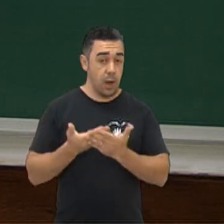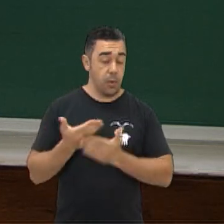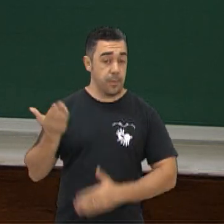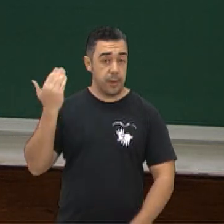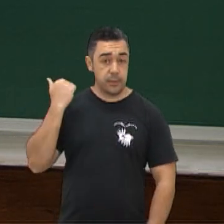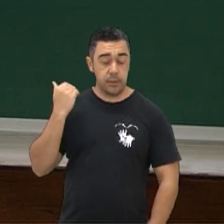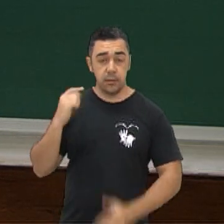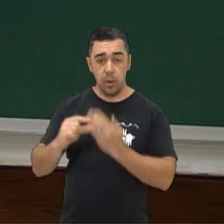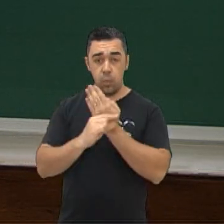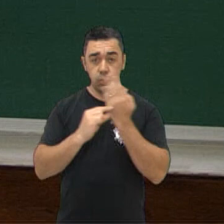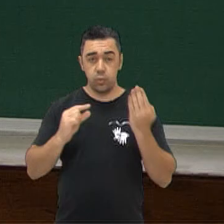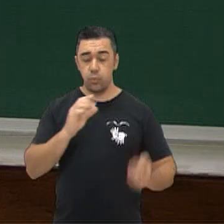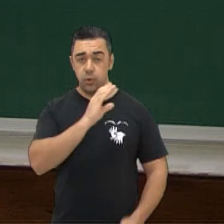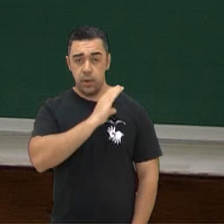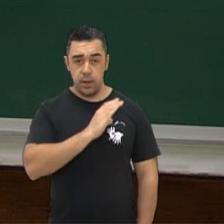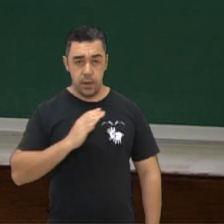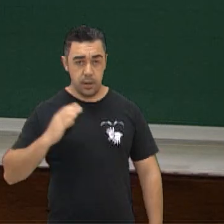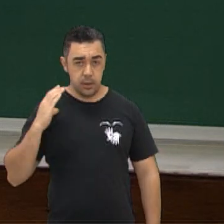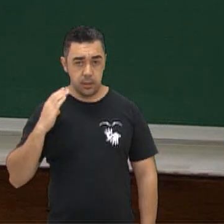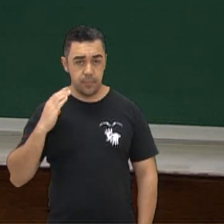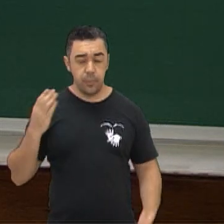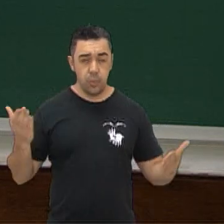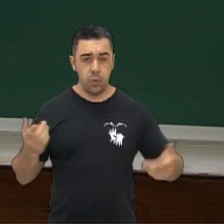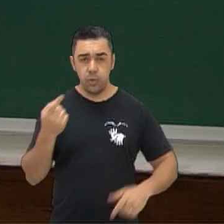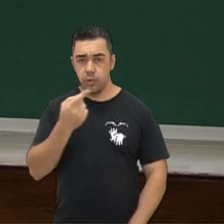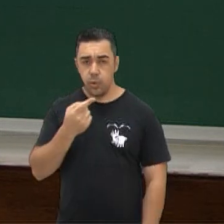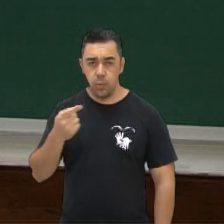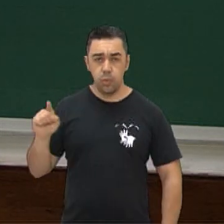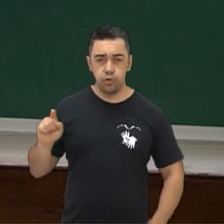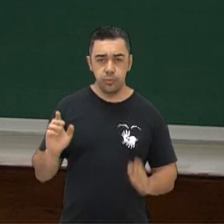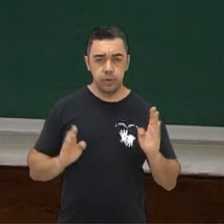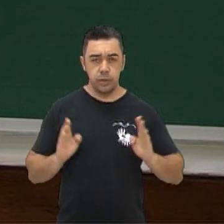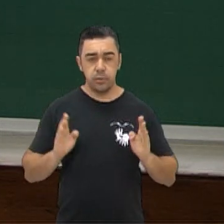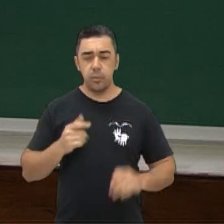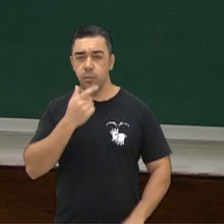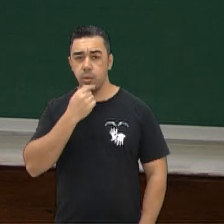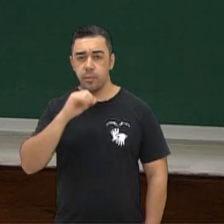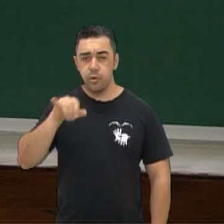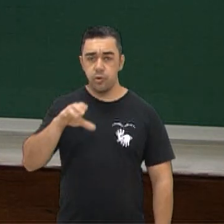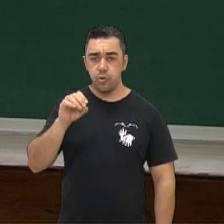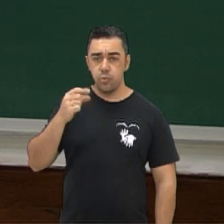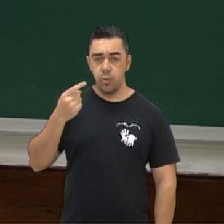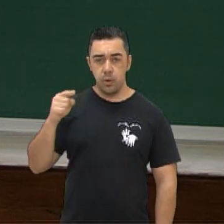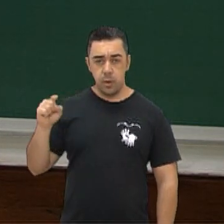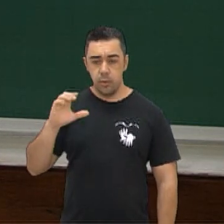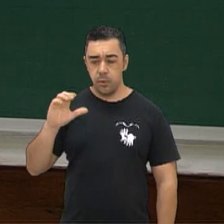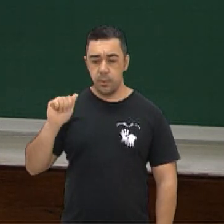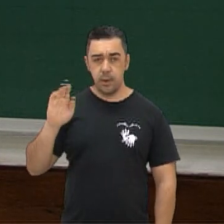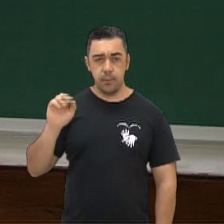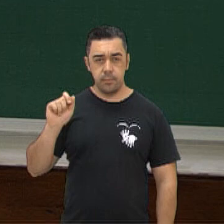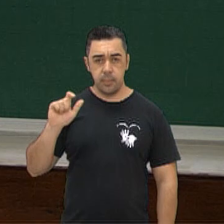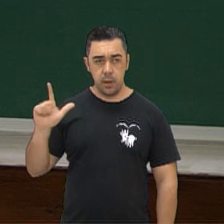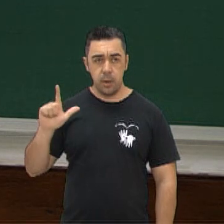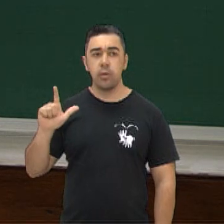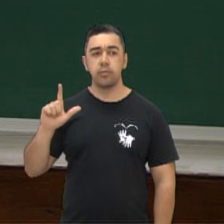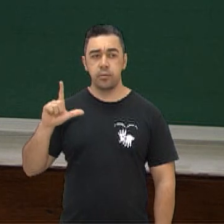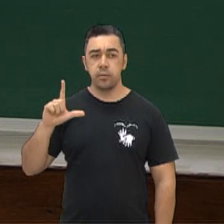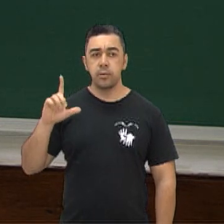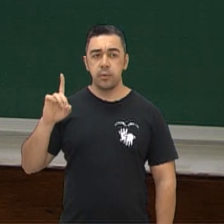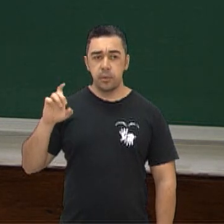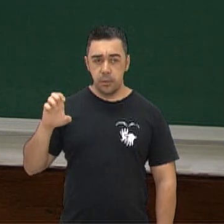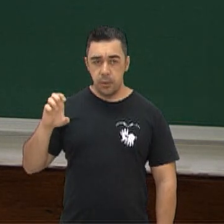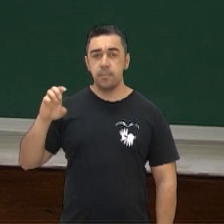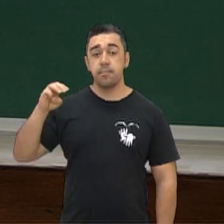hoje vamos entrar no nosso último autor dessa geração, João Cabral de Melo Neto. Então vamos ler e analisar alguns